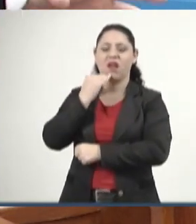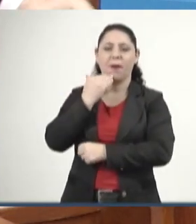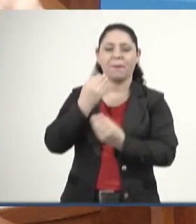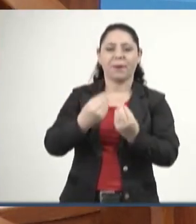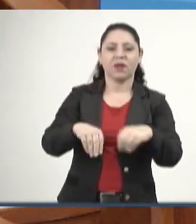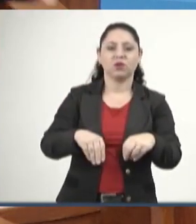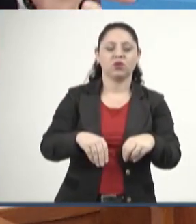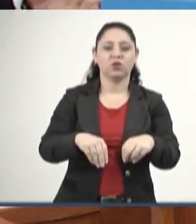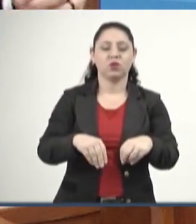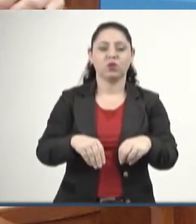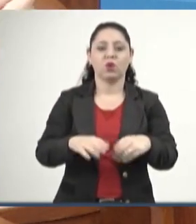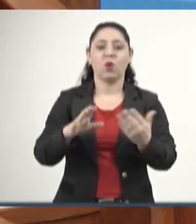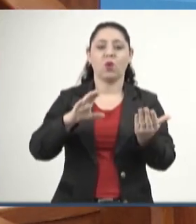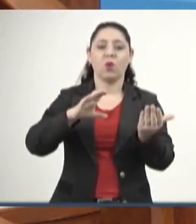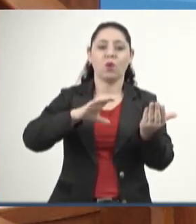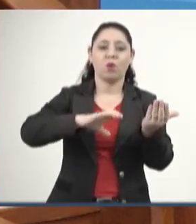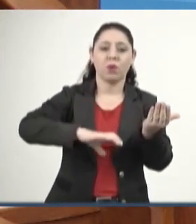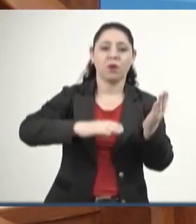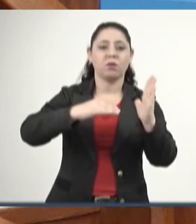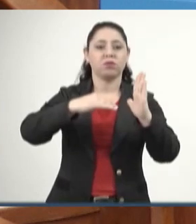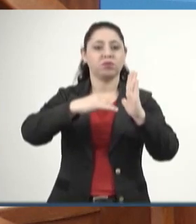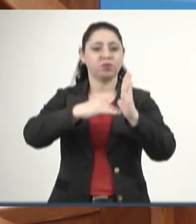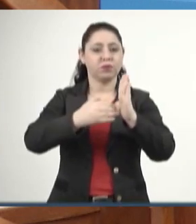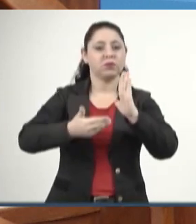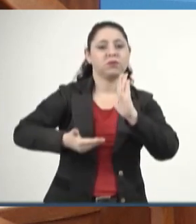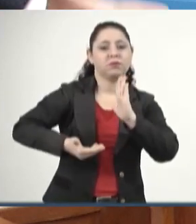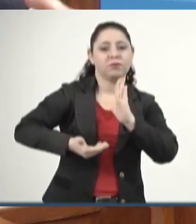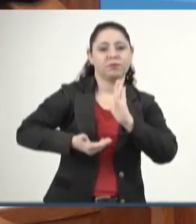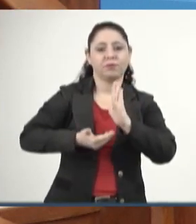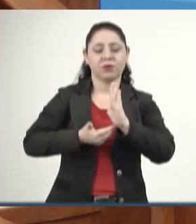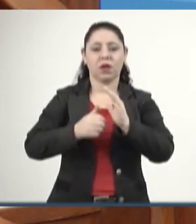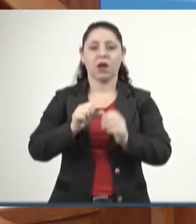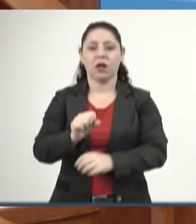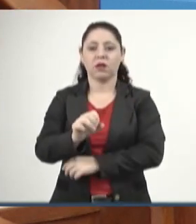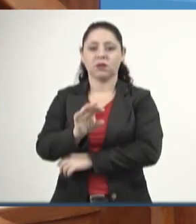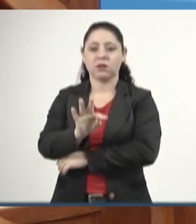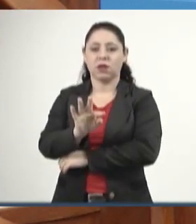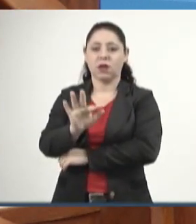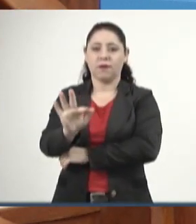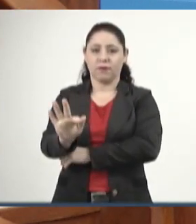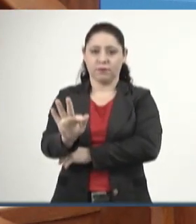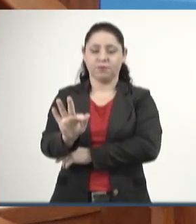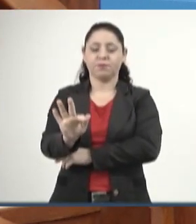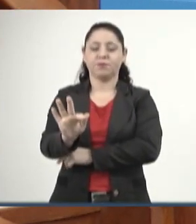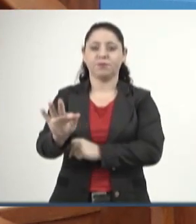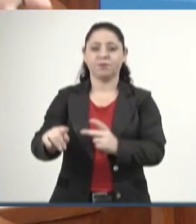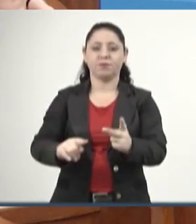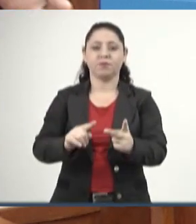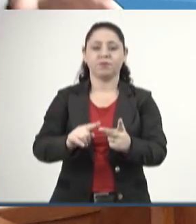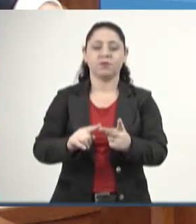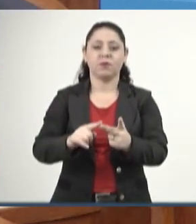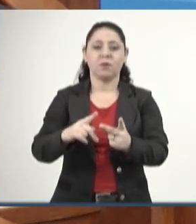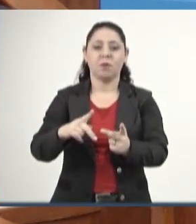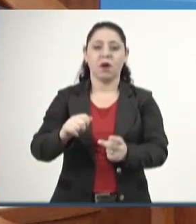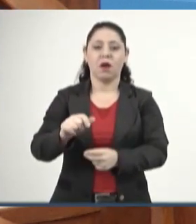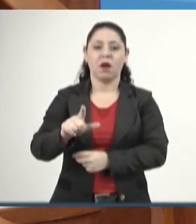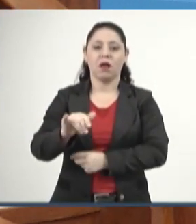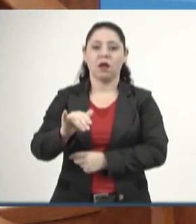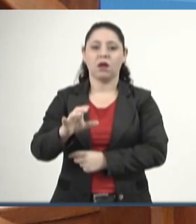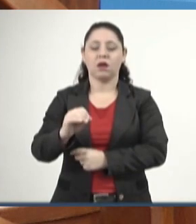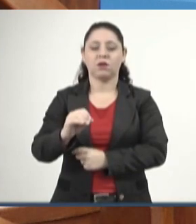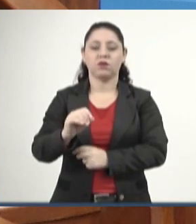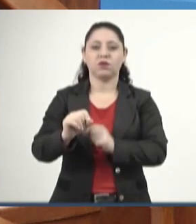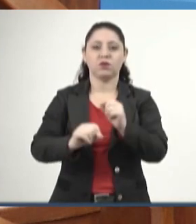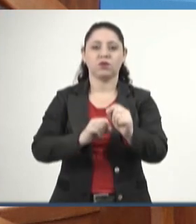poderes, Congresso Nacional, Supremo Tribunal Federal e o Palácio do